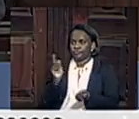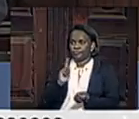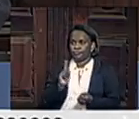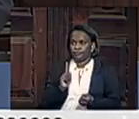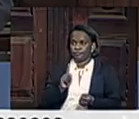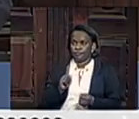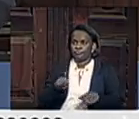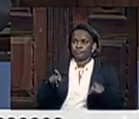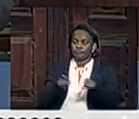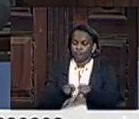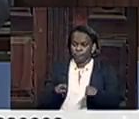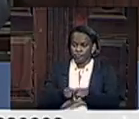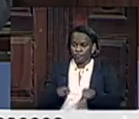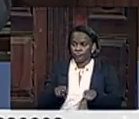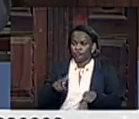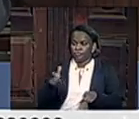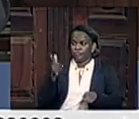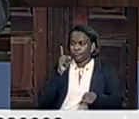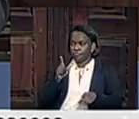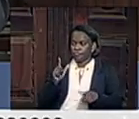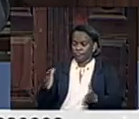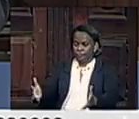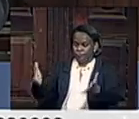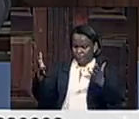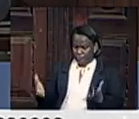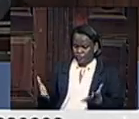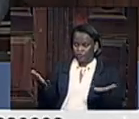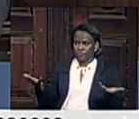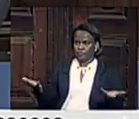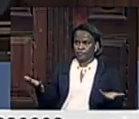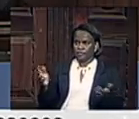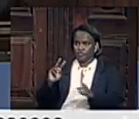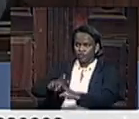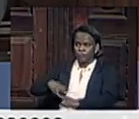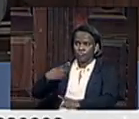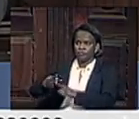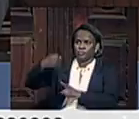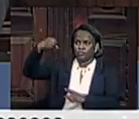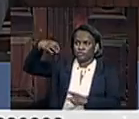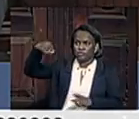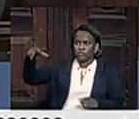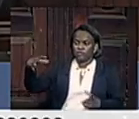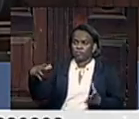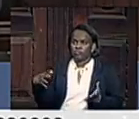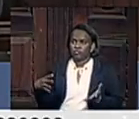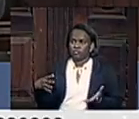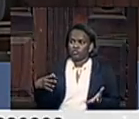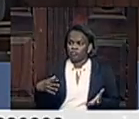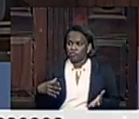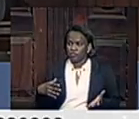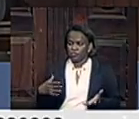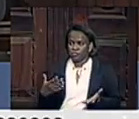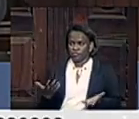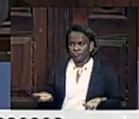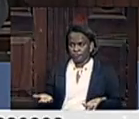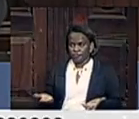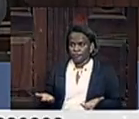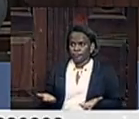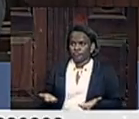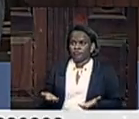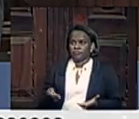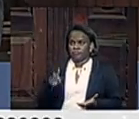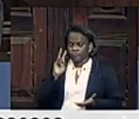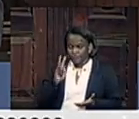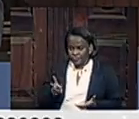aí, receber um pacote desse, com aumento de energia desta forma, que a